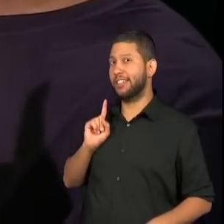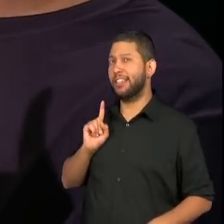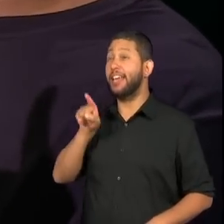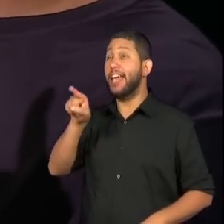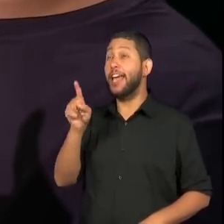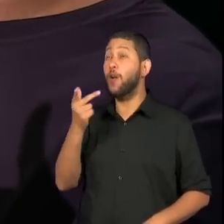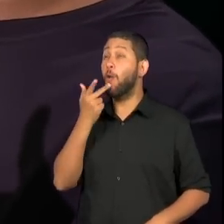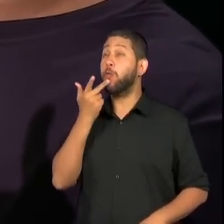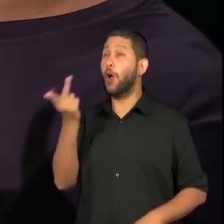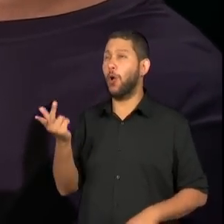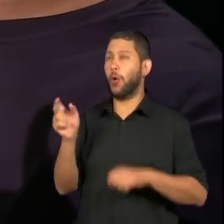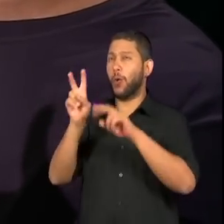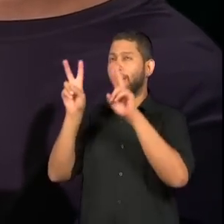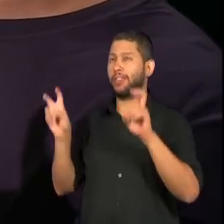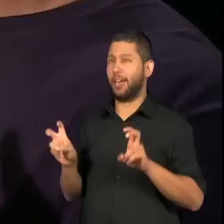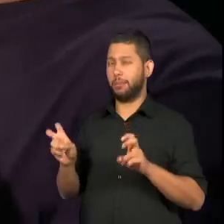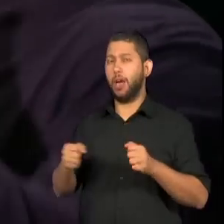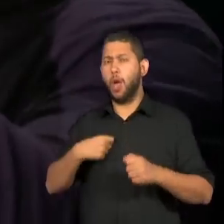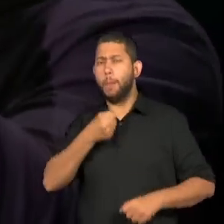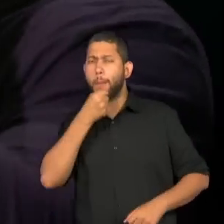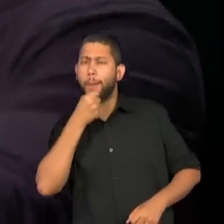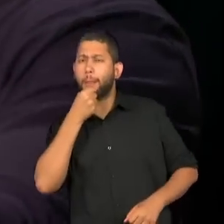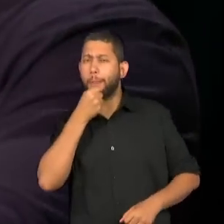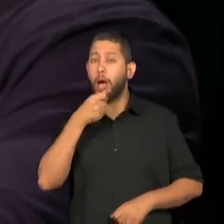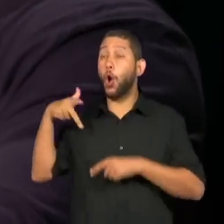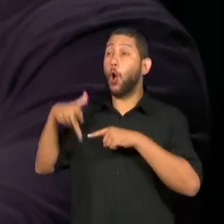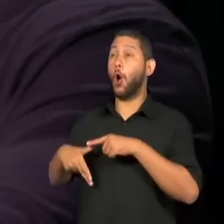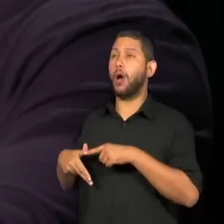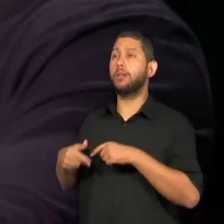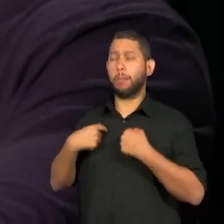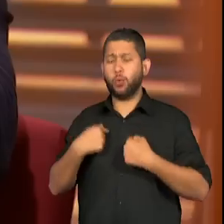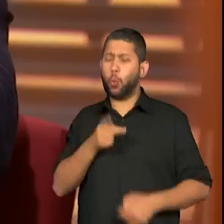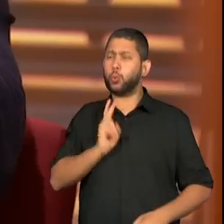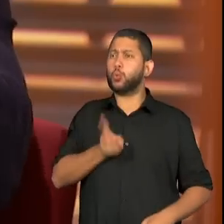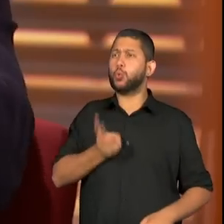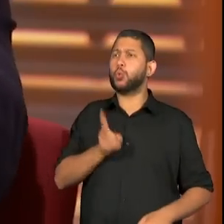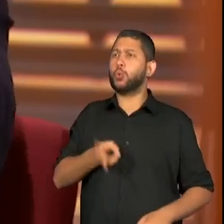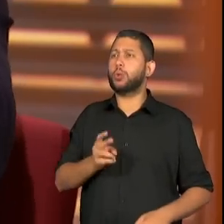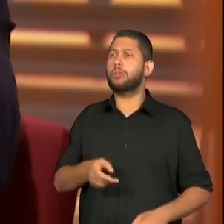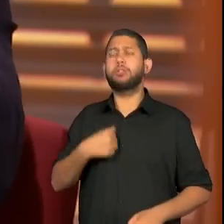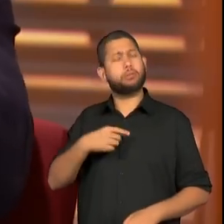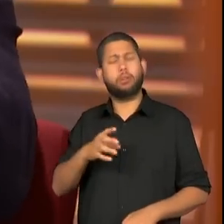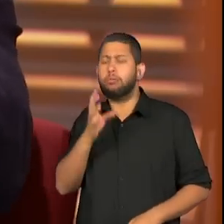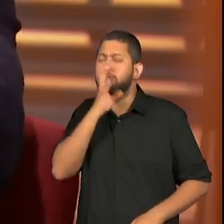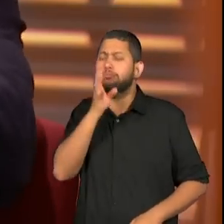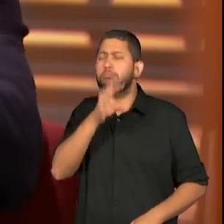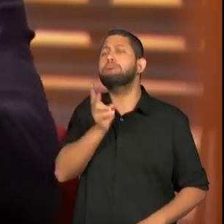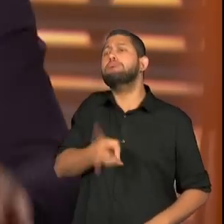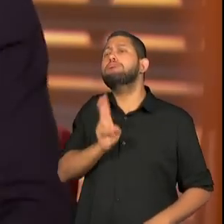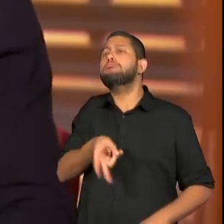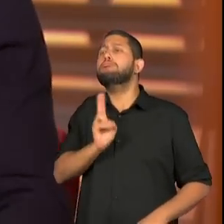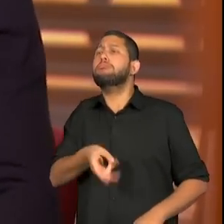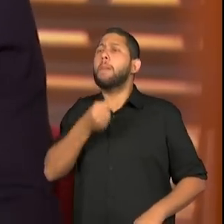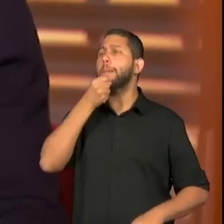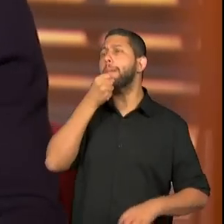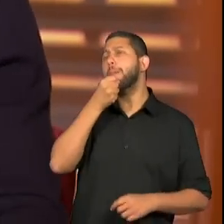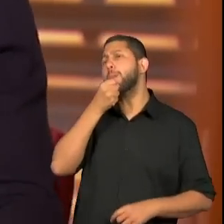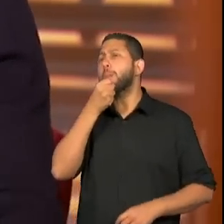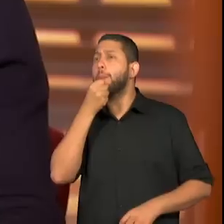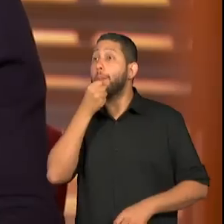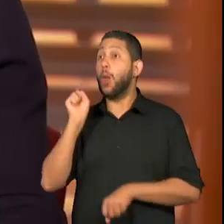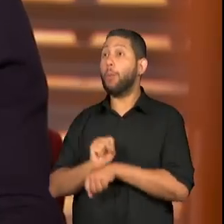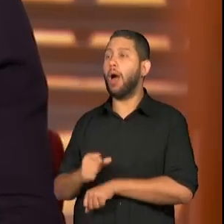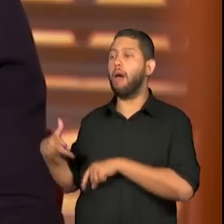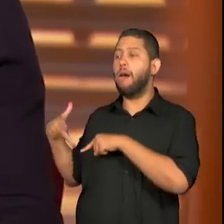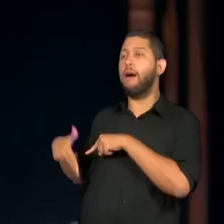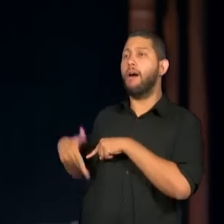ele falando alguma coisa no meio. No meio, isso ele faz. Mas eu continuei. É. Falei, cara, continua, Bill. E vai. Não para. Vai que